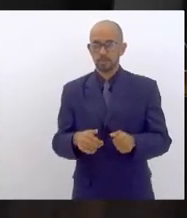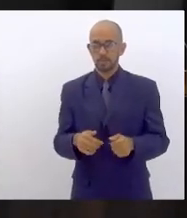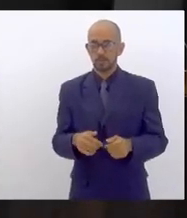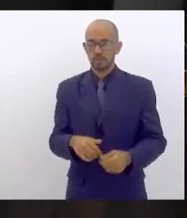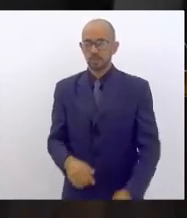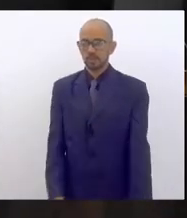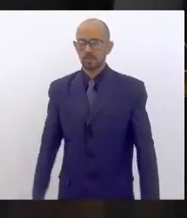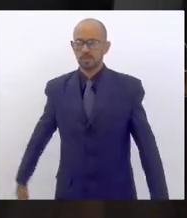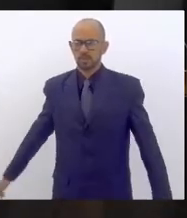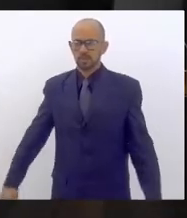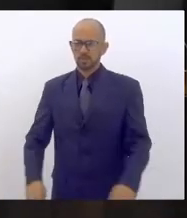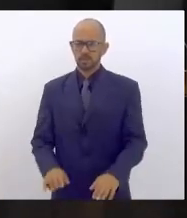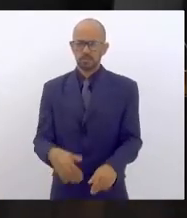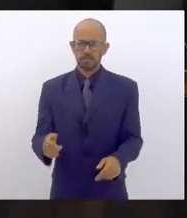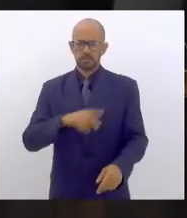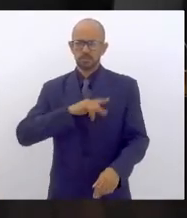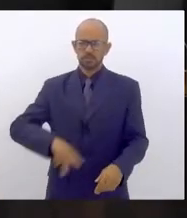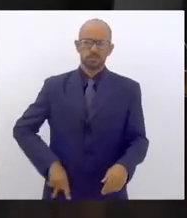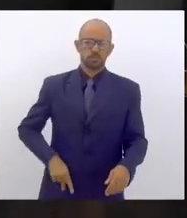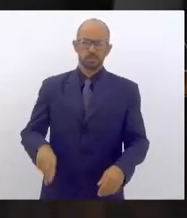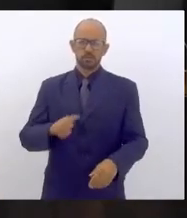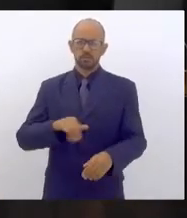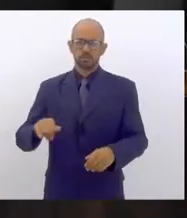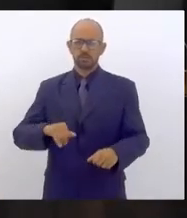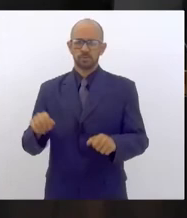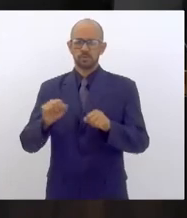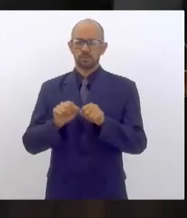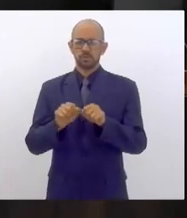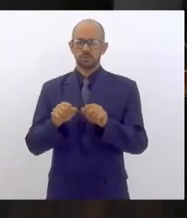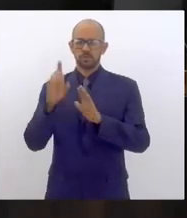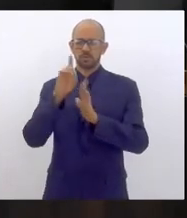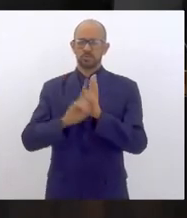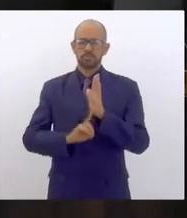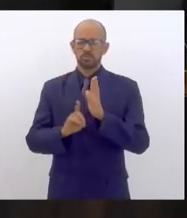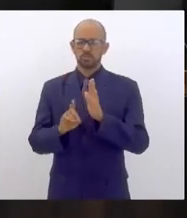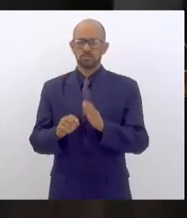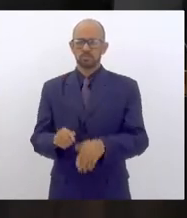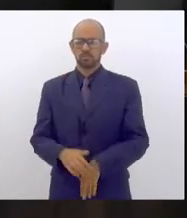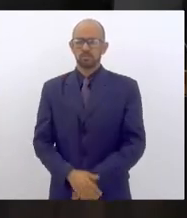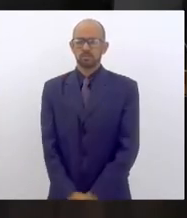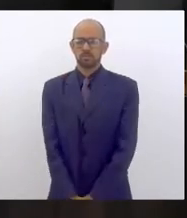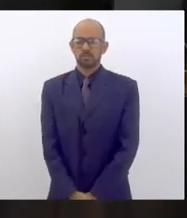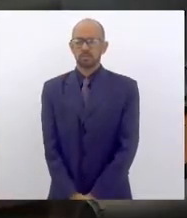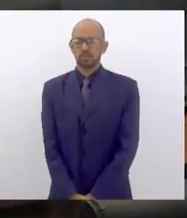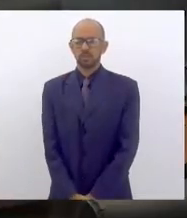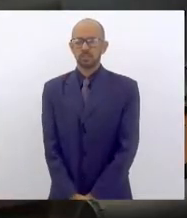A presidência vai abrir para a declaração de voto.